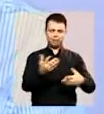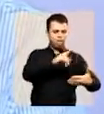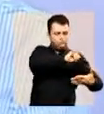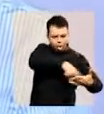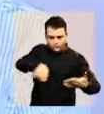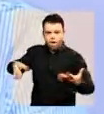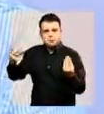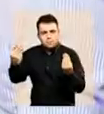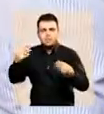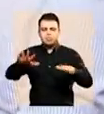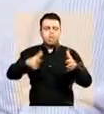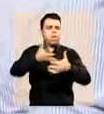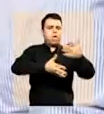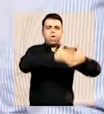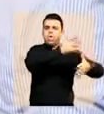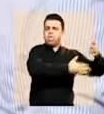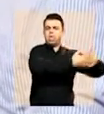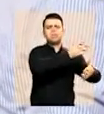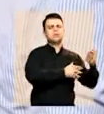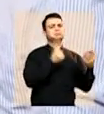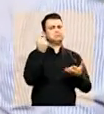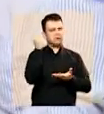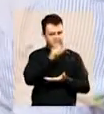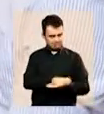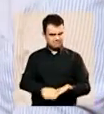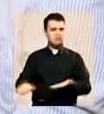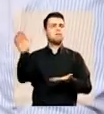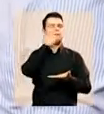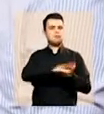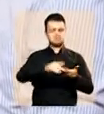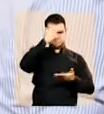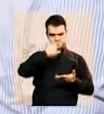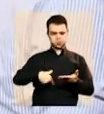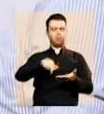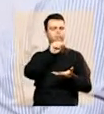acaba atrapalhando ou gerando mais custos para esse intercambista.